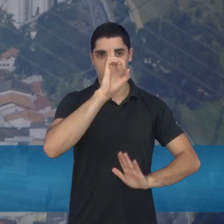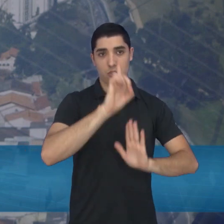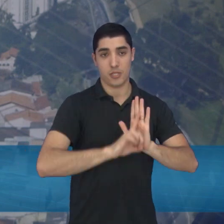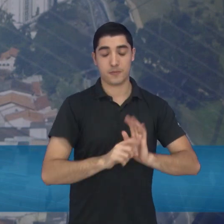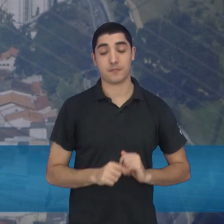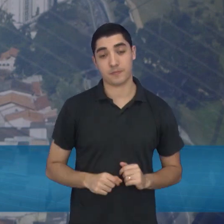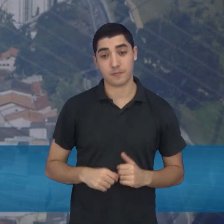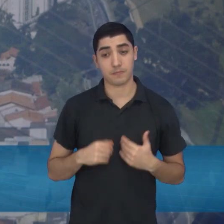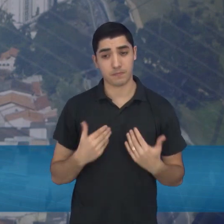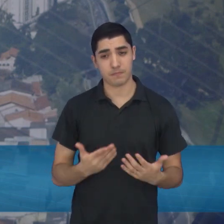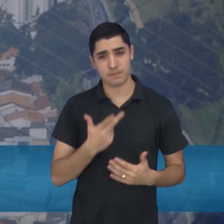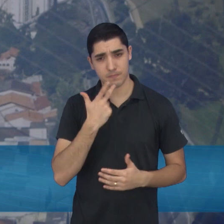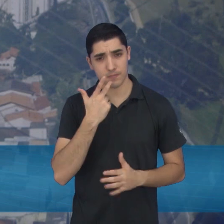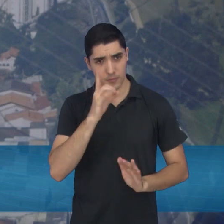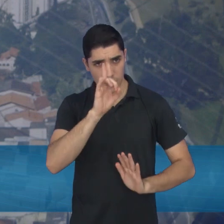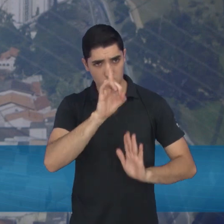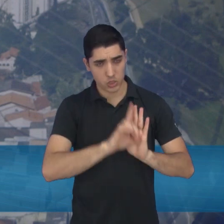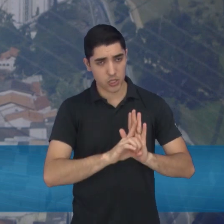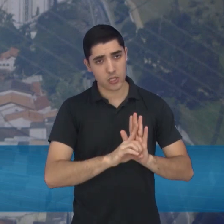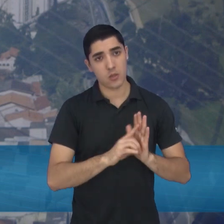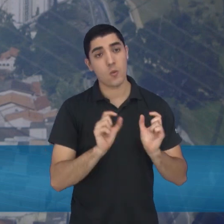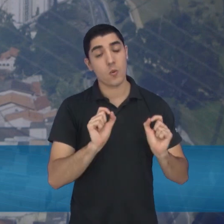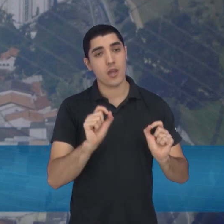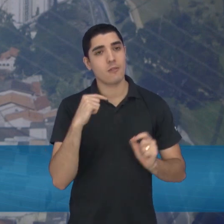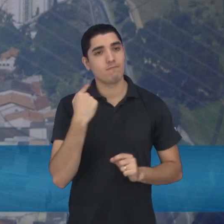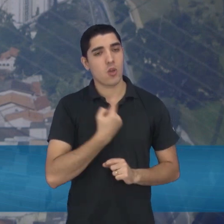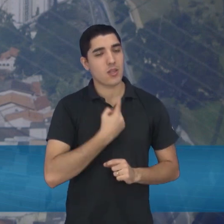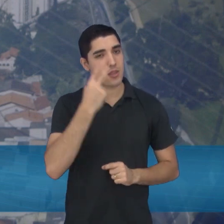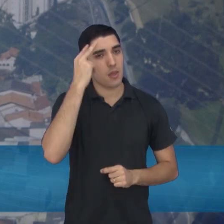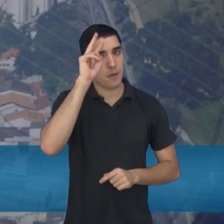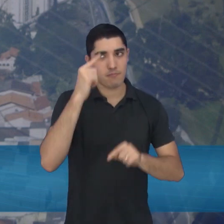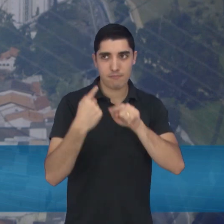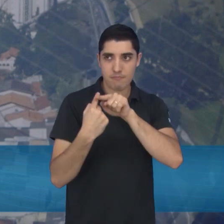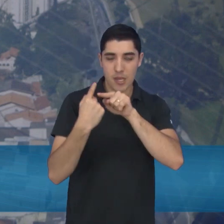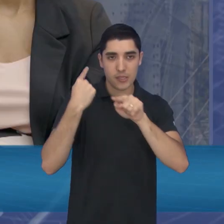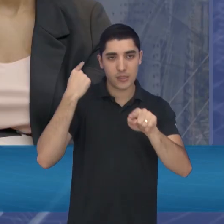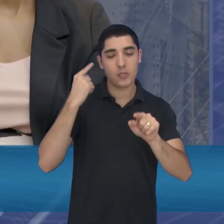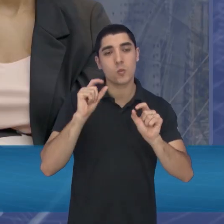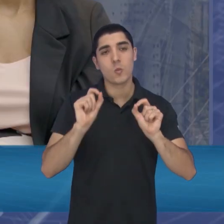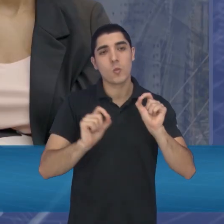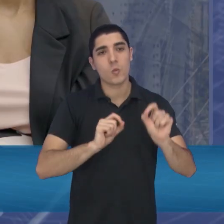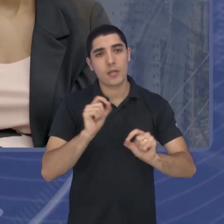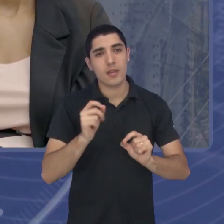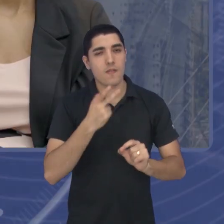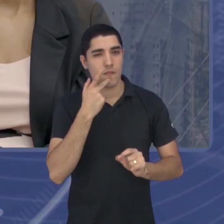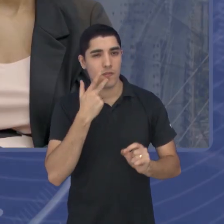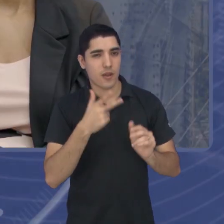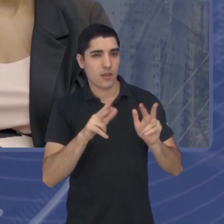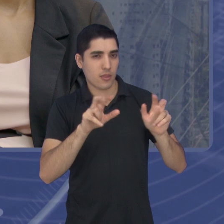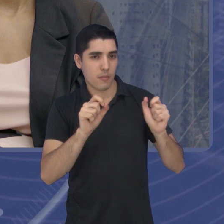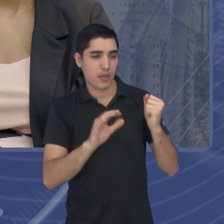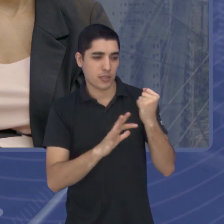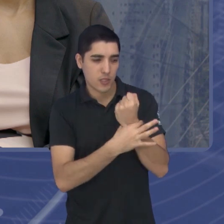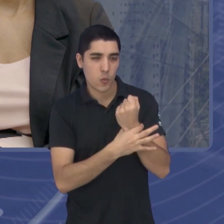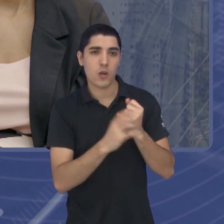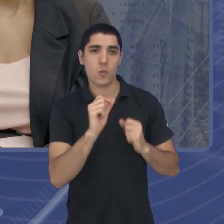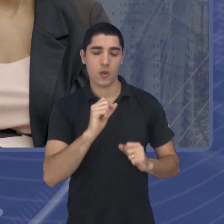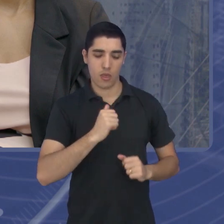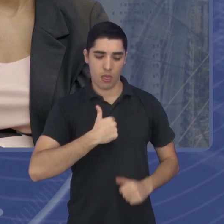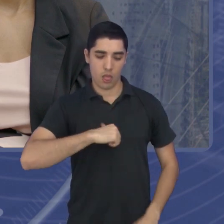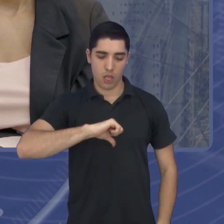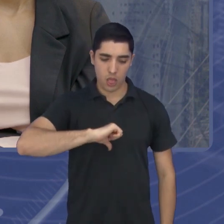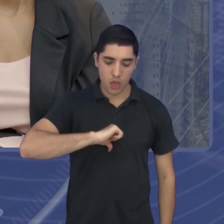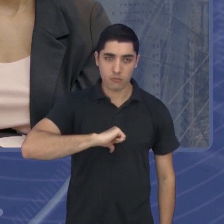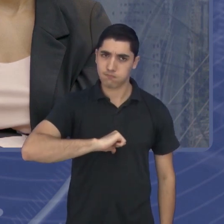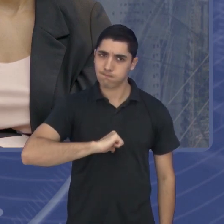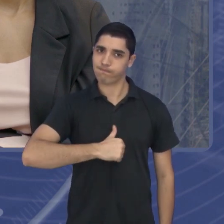direito, né, Lívia, voltar um pouquinho do que a gente falou lá atrás sobre a questão da segurança, da autoestima. Lembrando, gente, a mulher ela